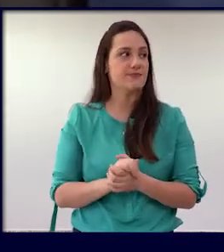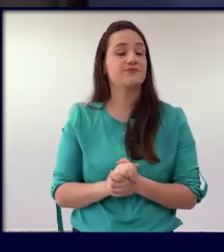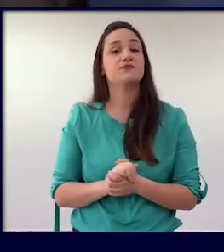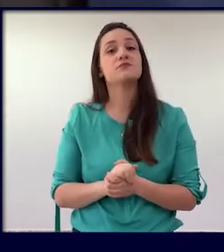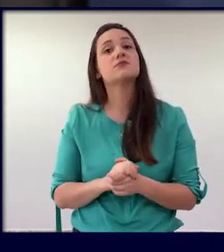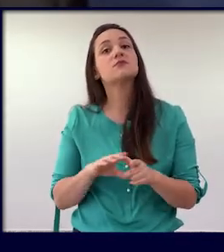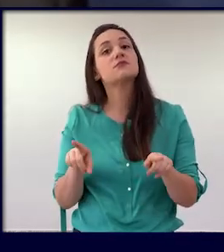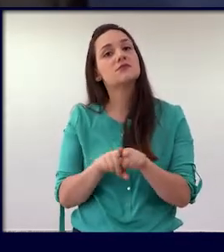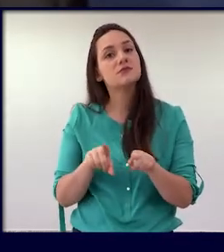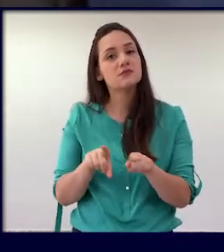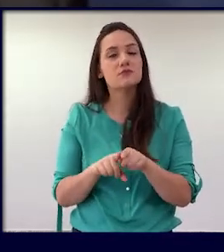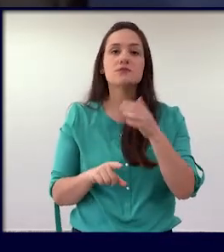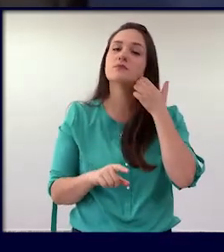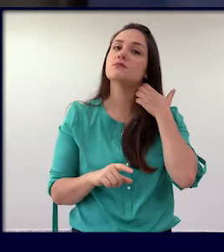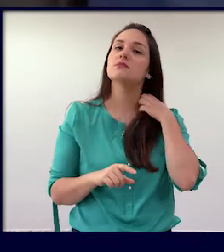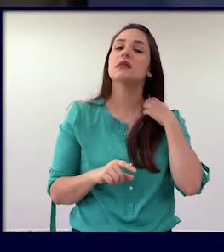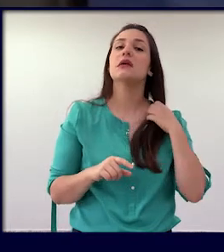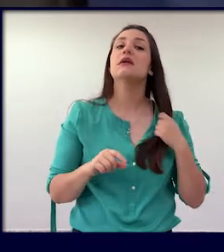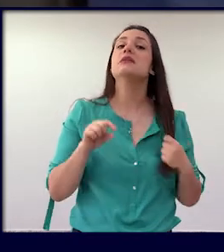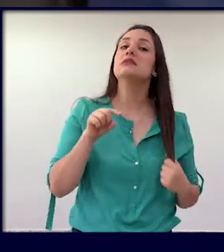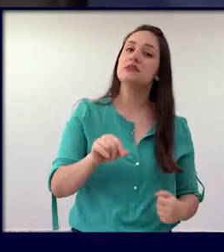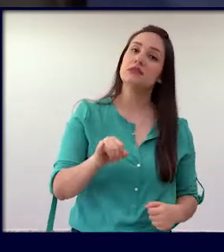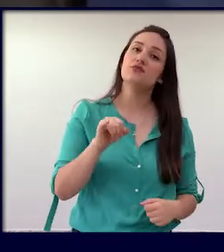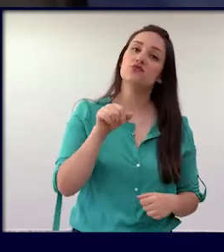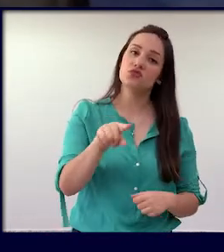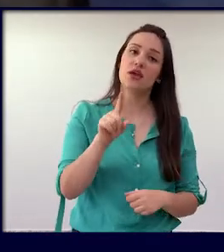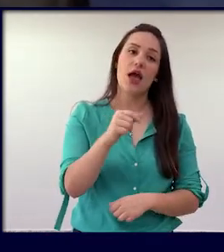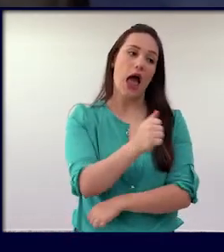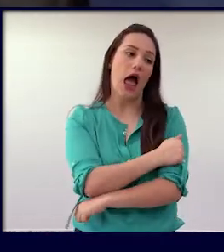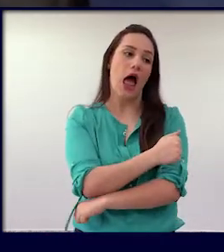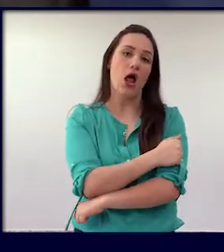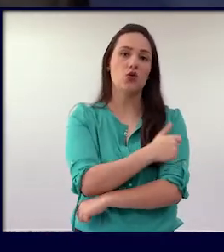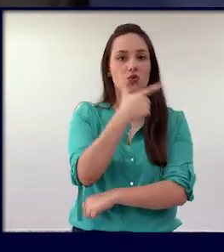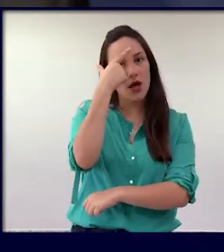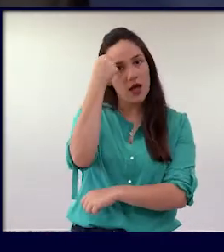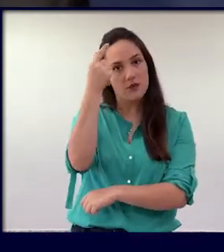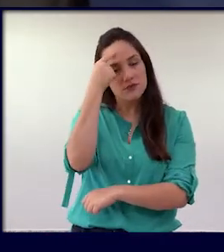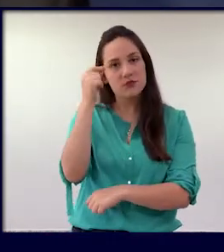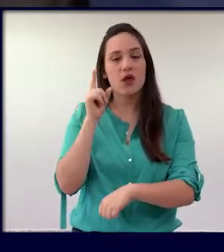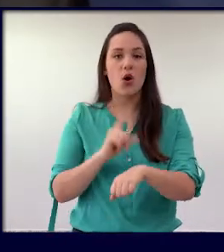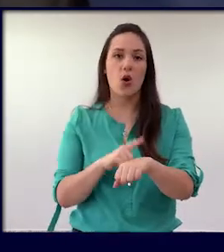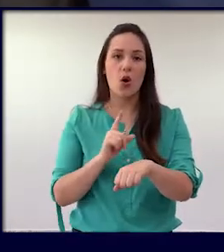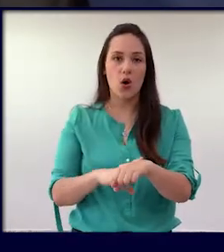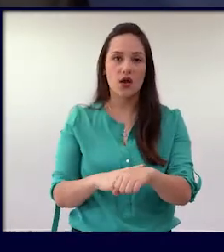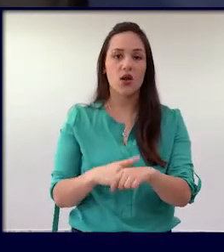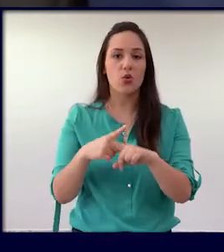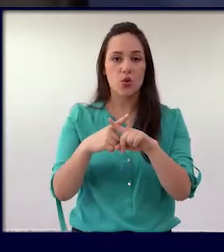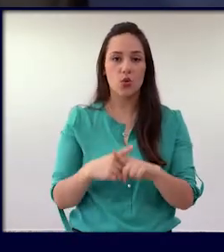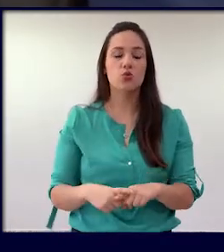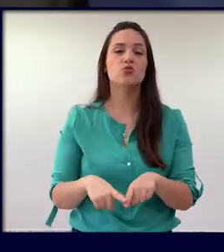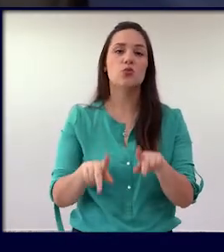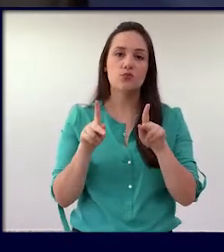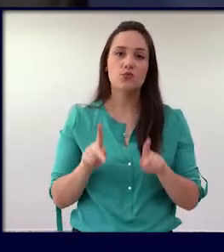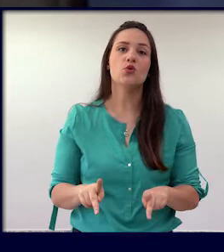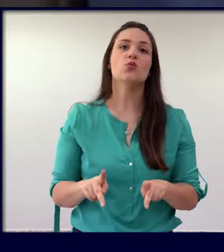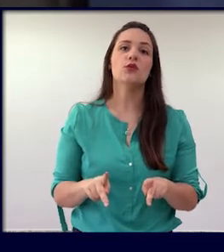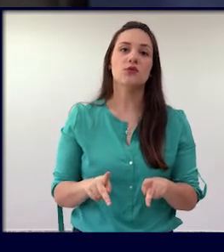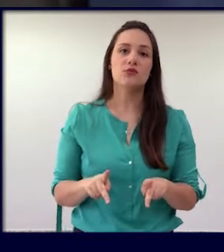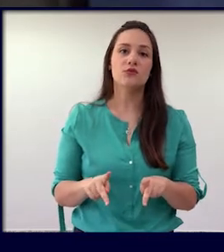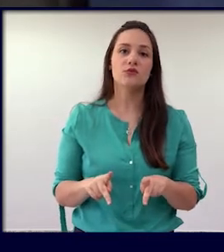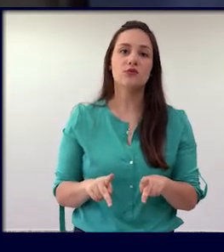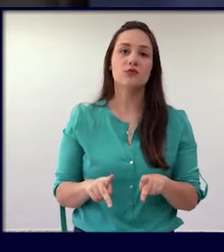muito grande. Além das horas, para quem é acadêmico, muitos concursos públicos prevêem nos